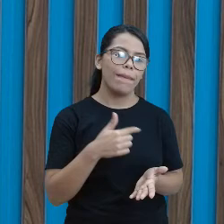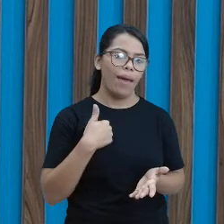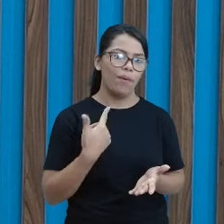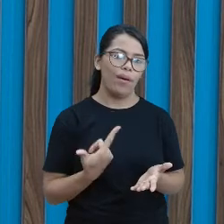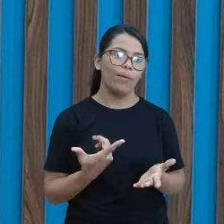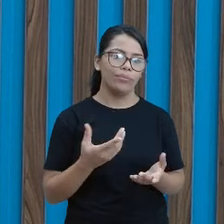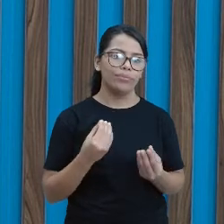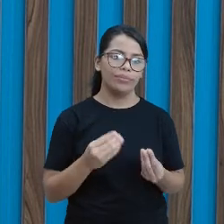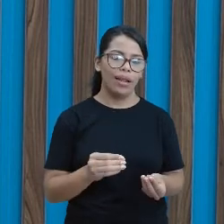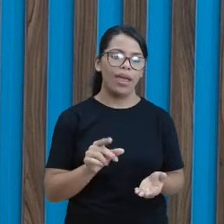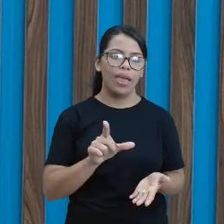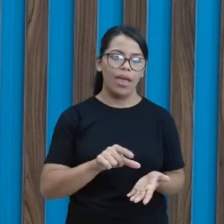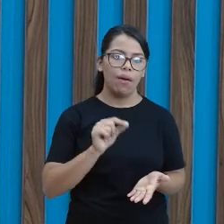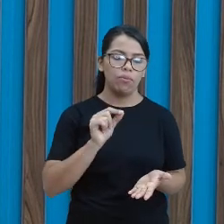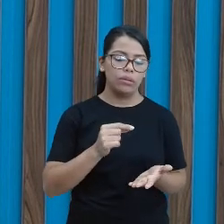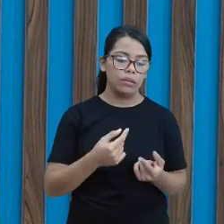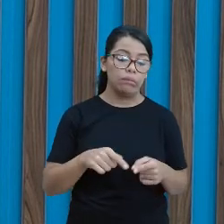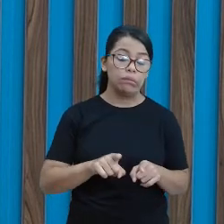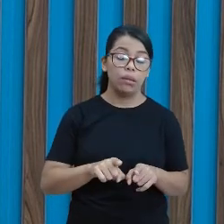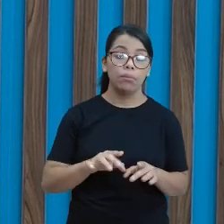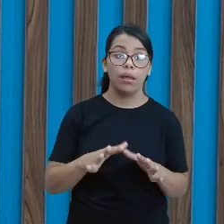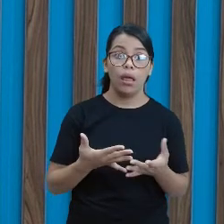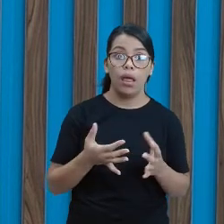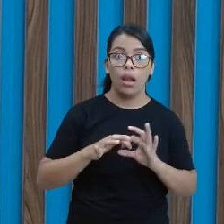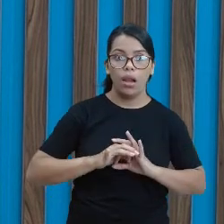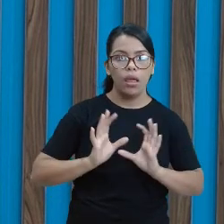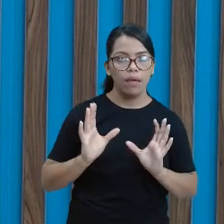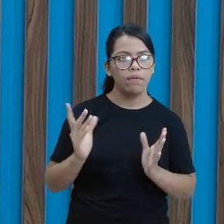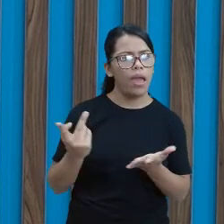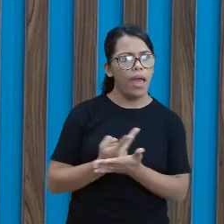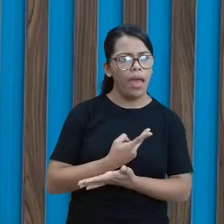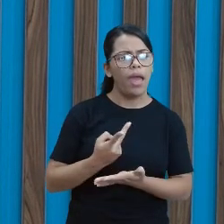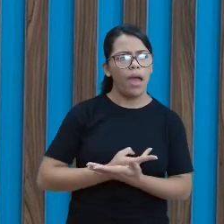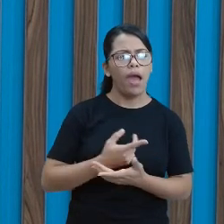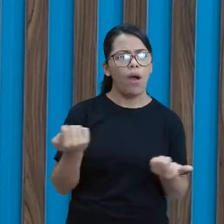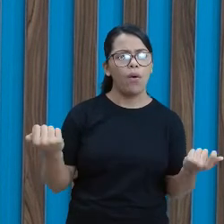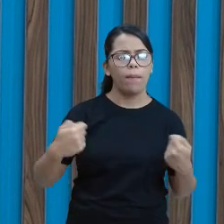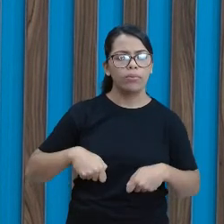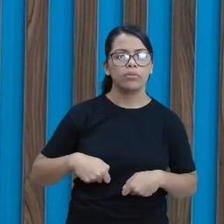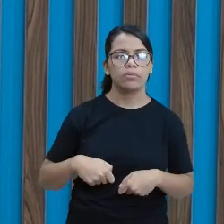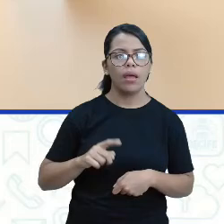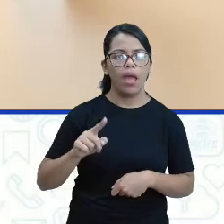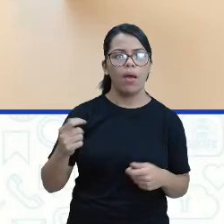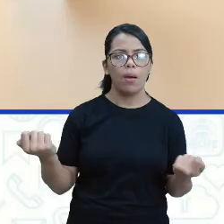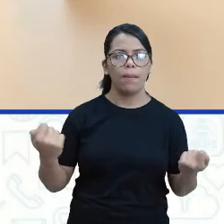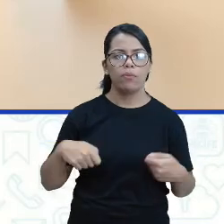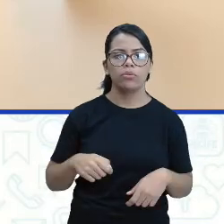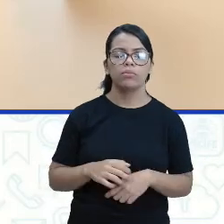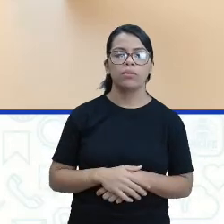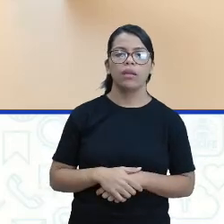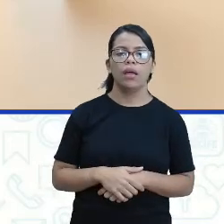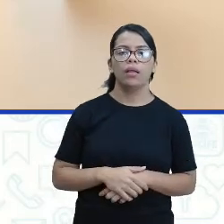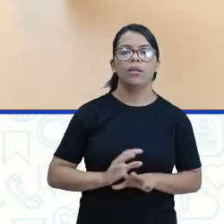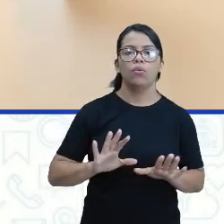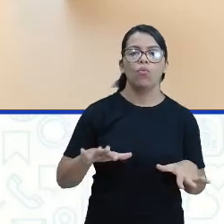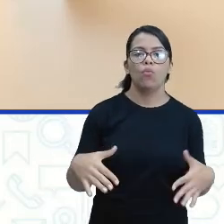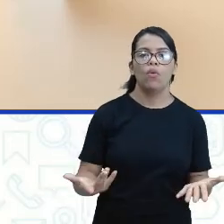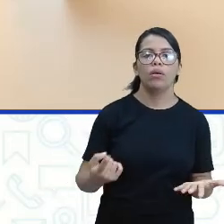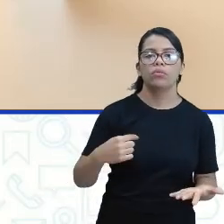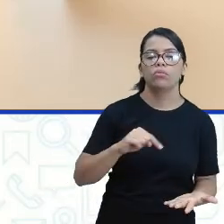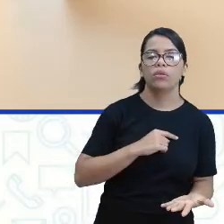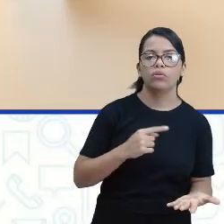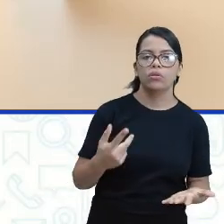à vontade, mas fiquem à vontade, pessoal. Errar é uma possibilidade. É verdade. Né? E aí, quando a gente erra, a gente